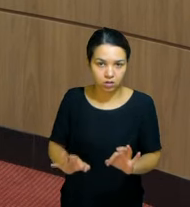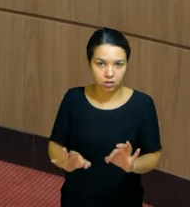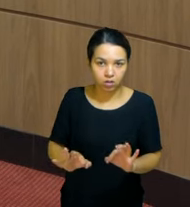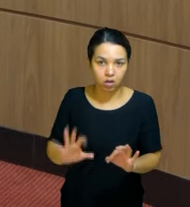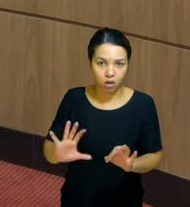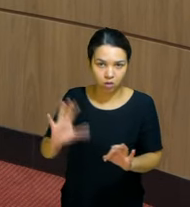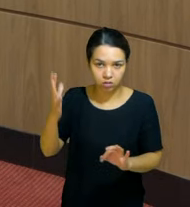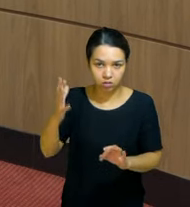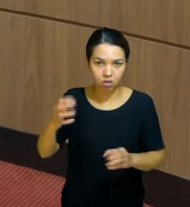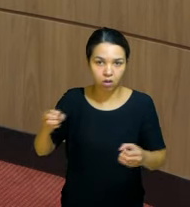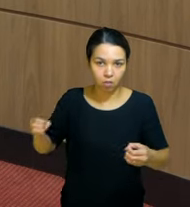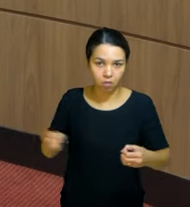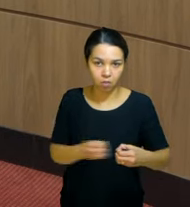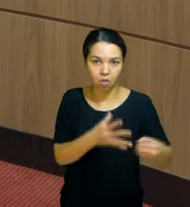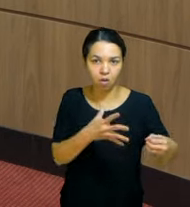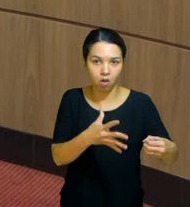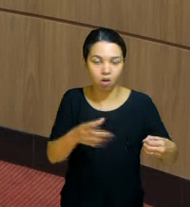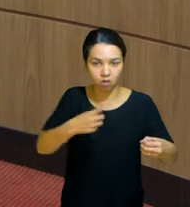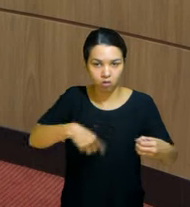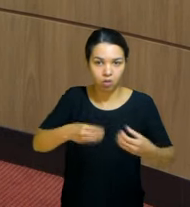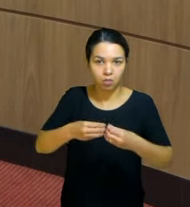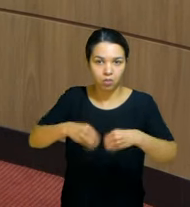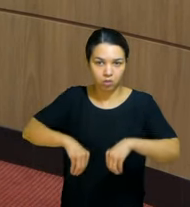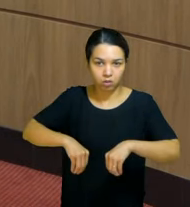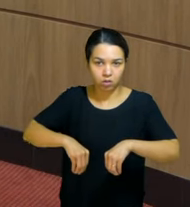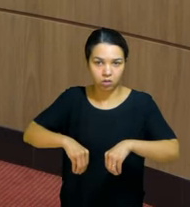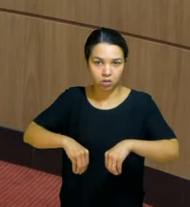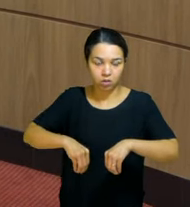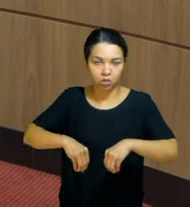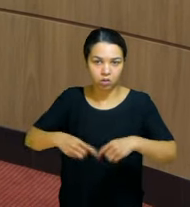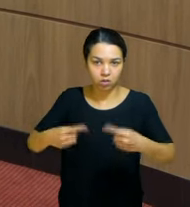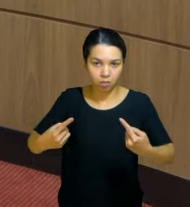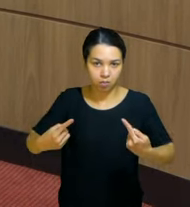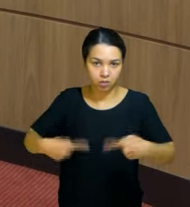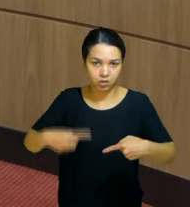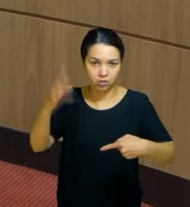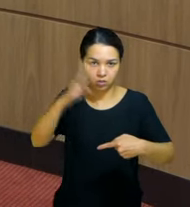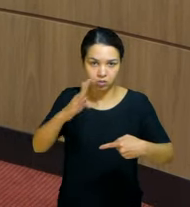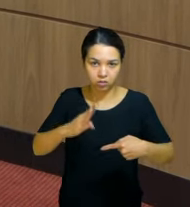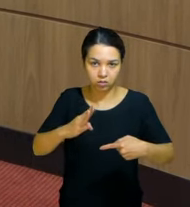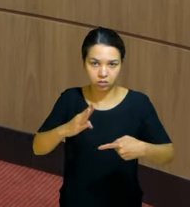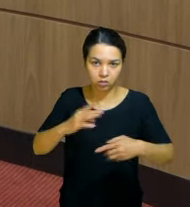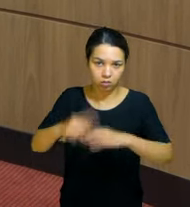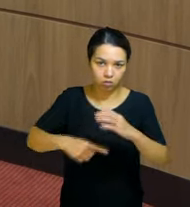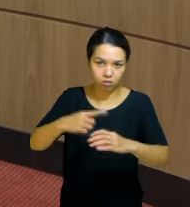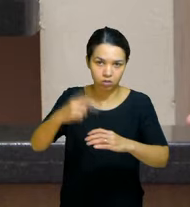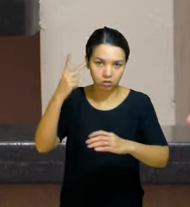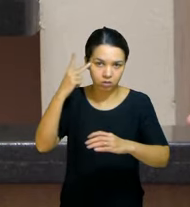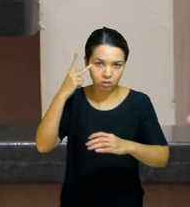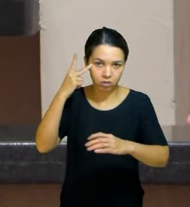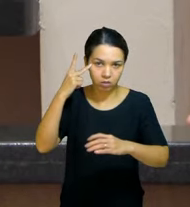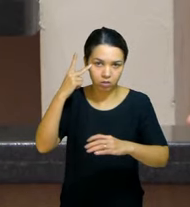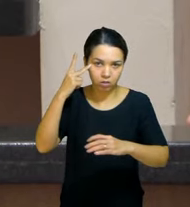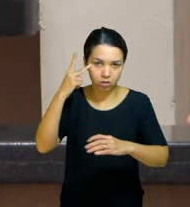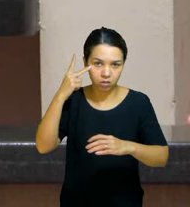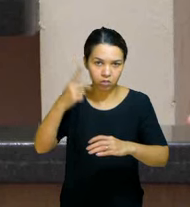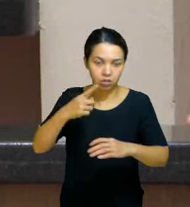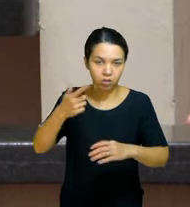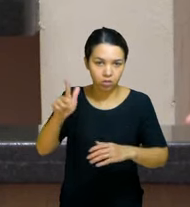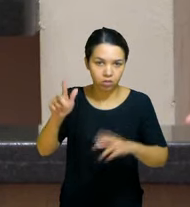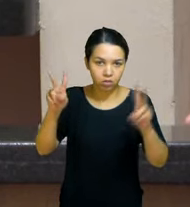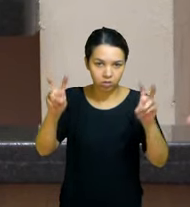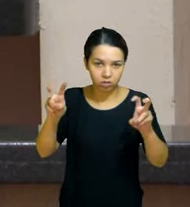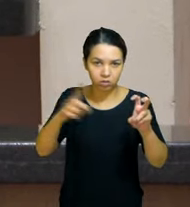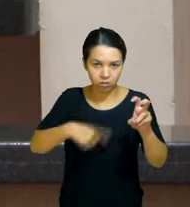nós fomos prejudicados pela competição nacional, mundial, se não me engano, em São Paulo. Mas é outro assunto, mas a